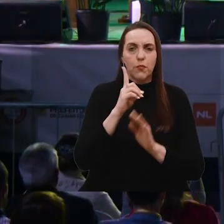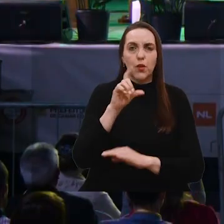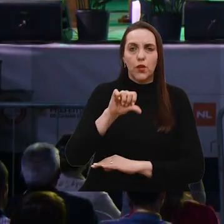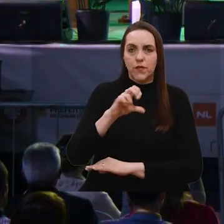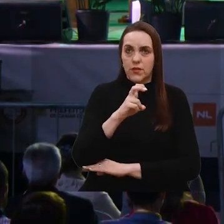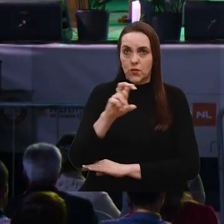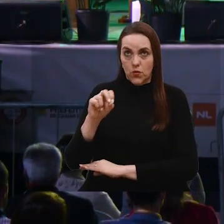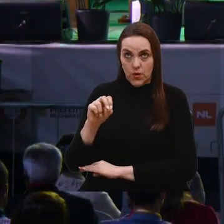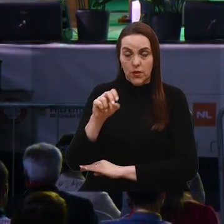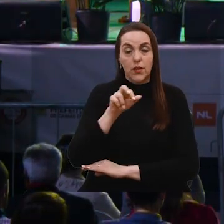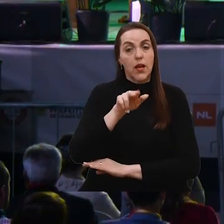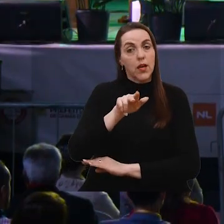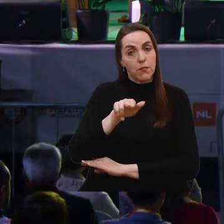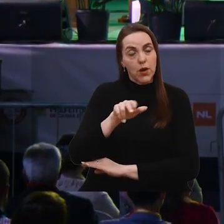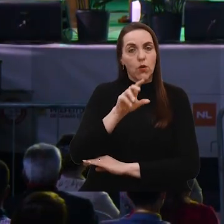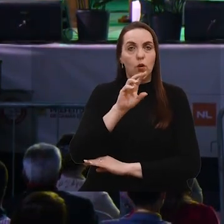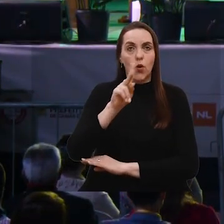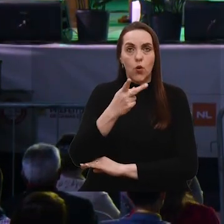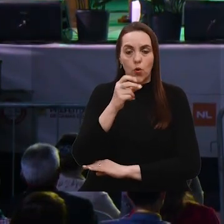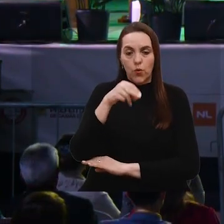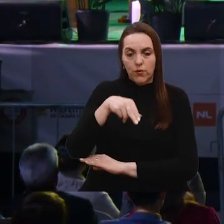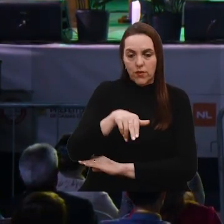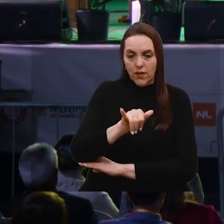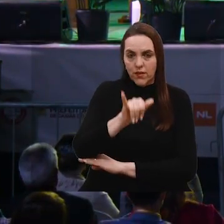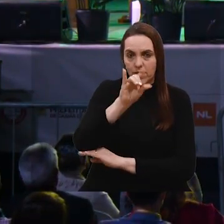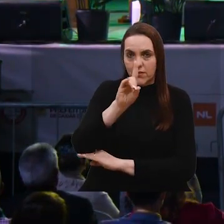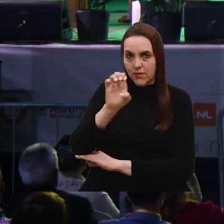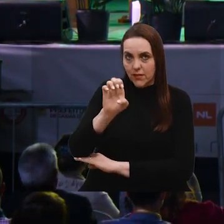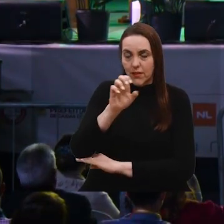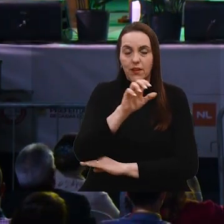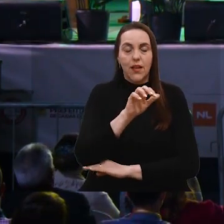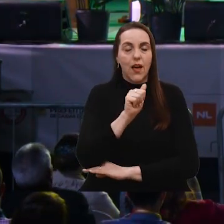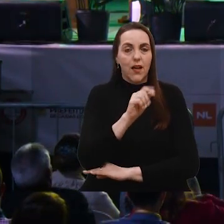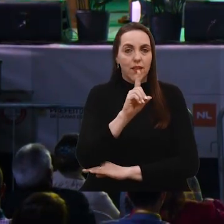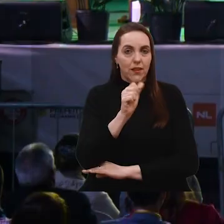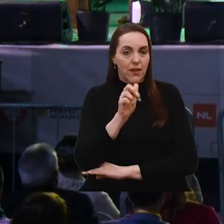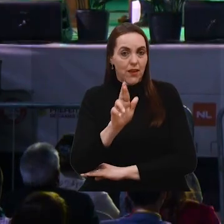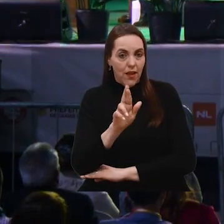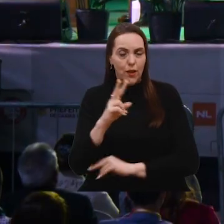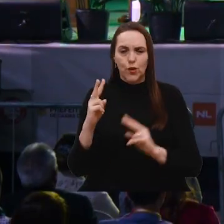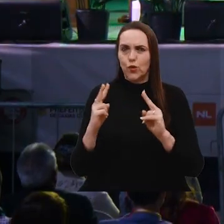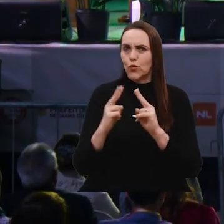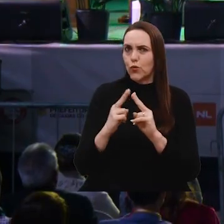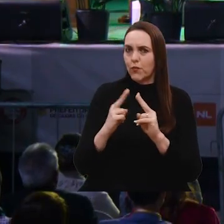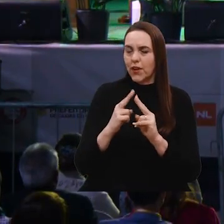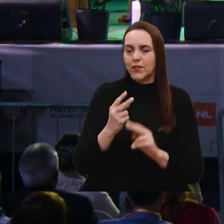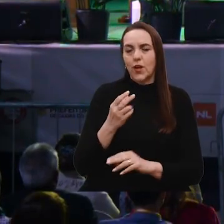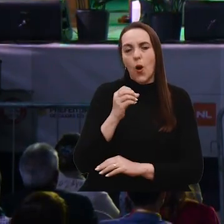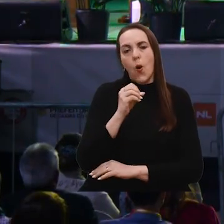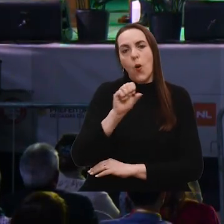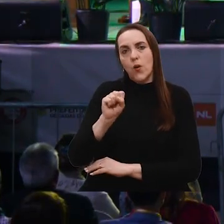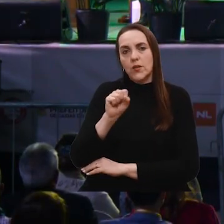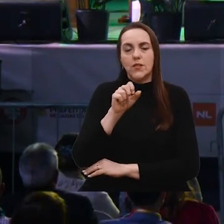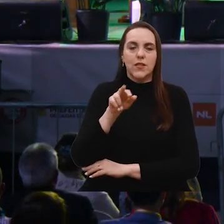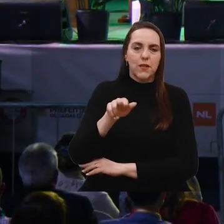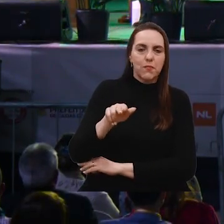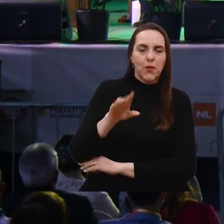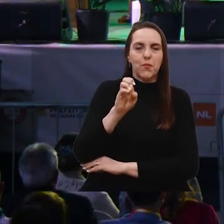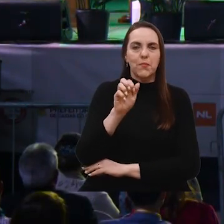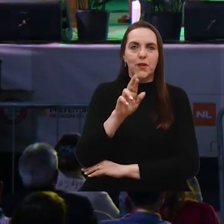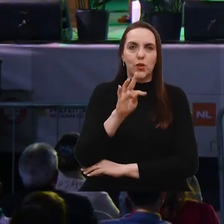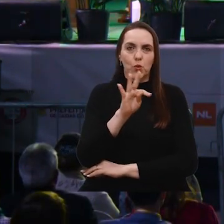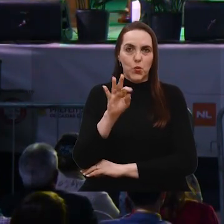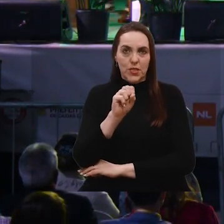Durante a década de 1950, os irmãos Oneide e Adelar Bertucci formaram dupla